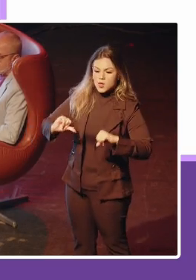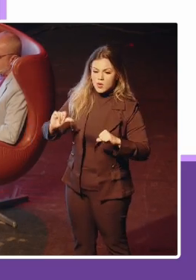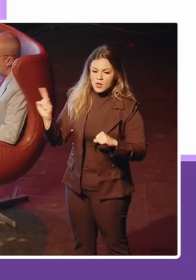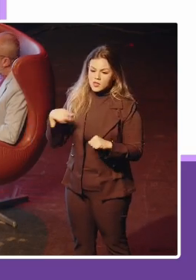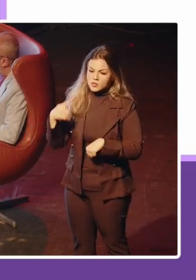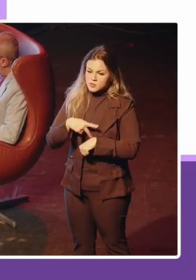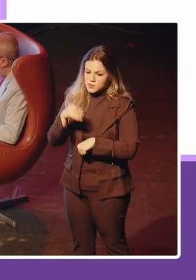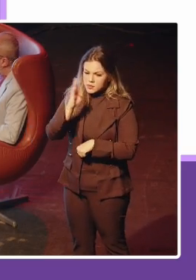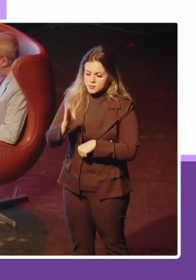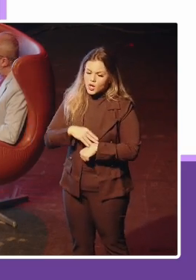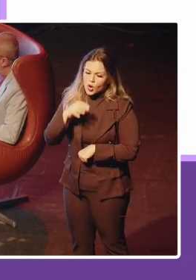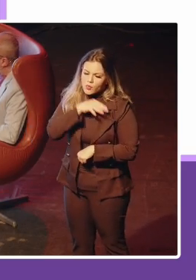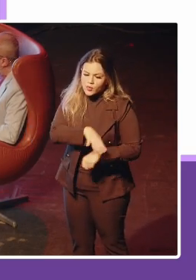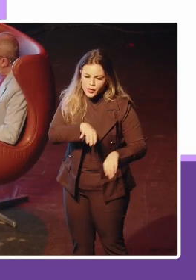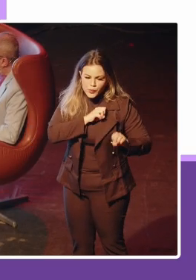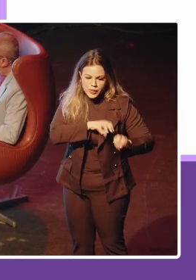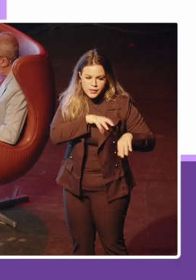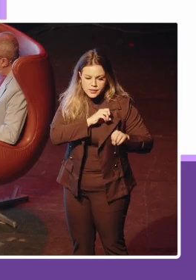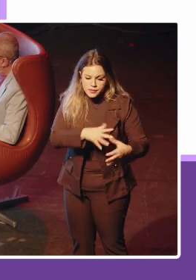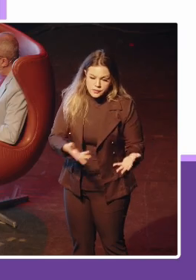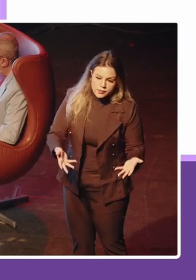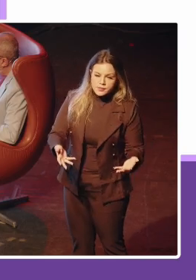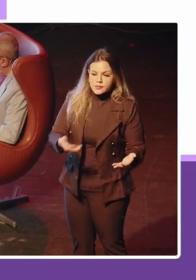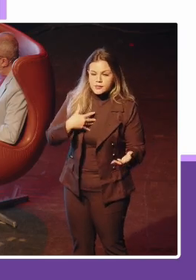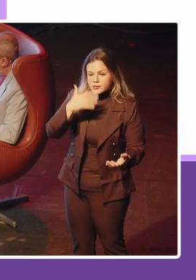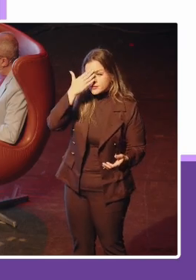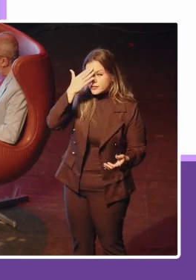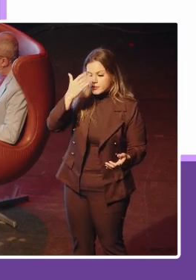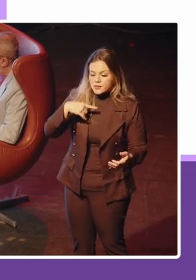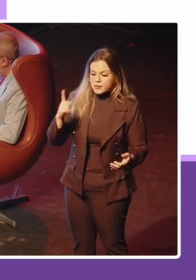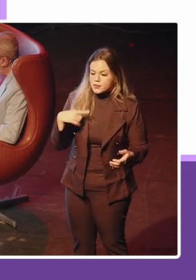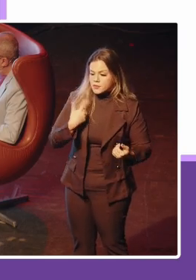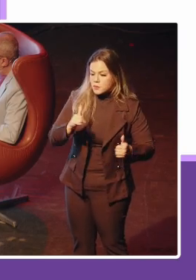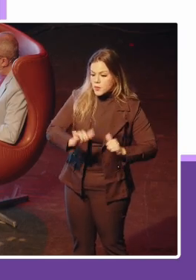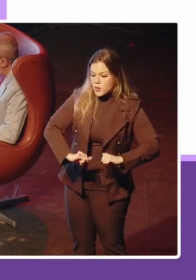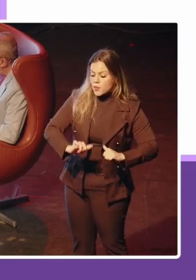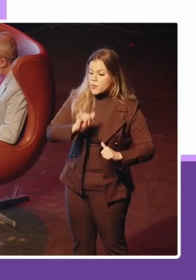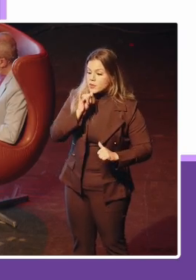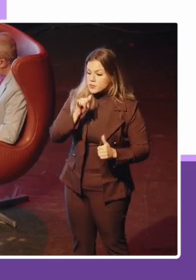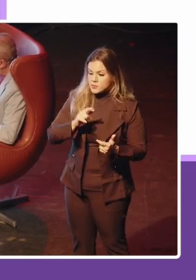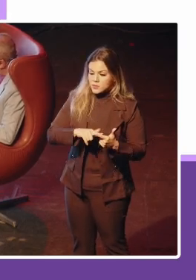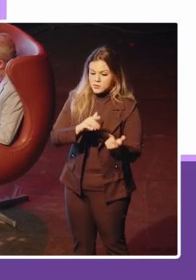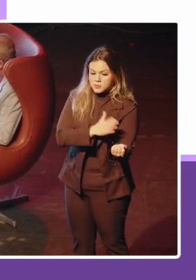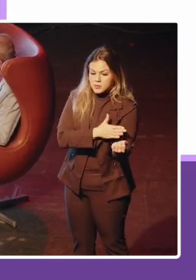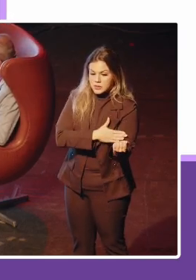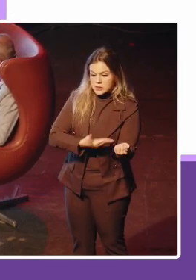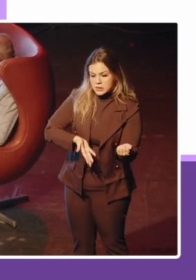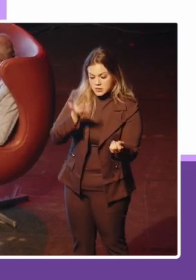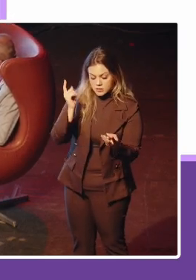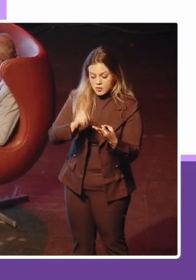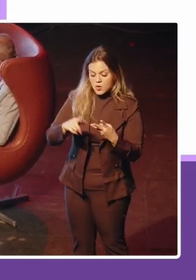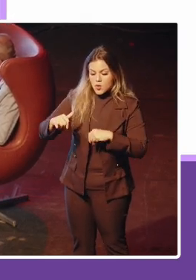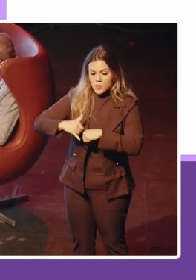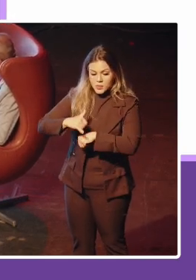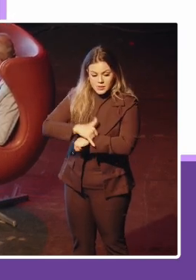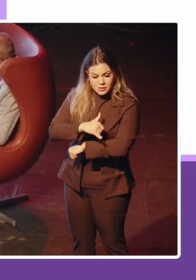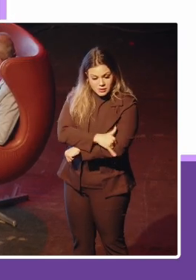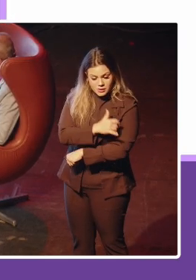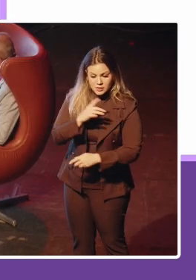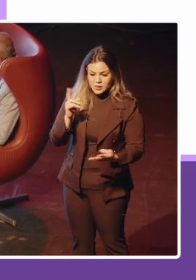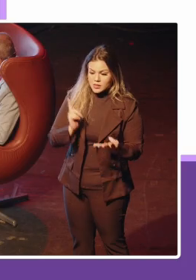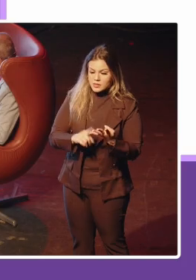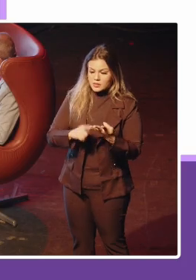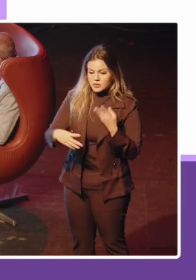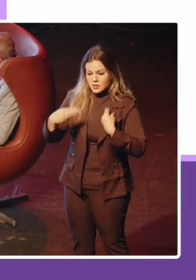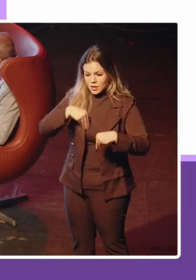pior? Baixa educação já era esperado, mas a gente também tem índices mais altos de hipertensão, de obesidade,